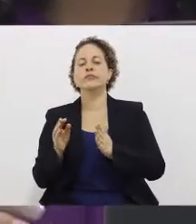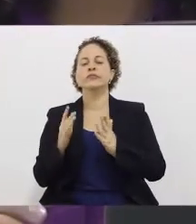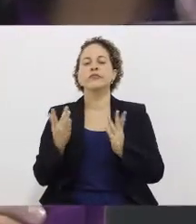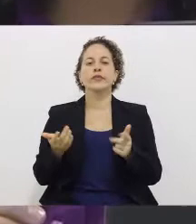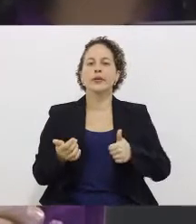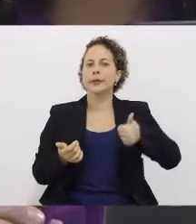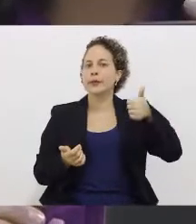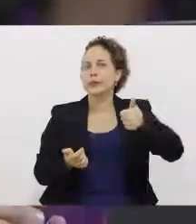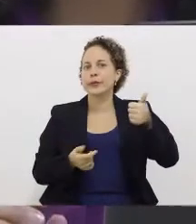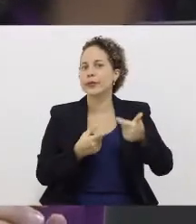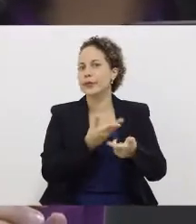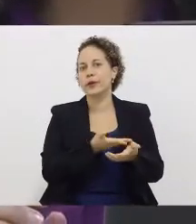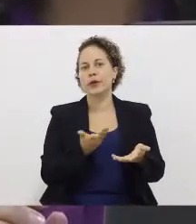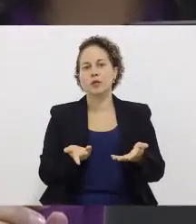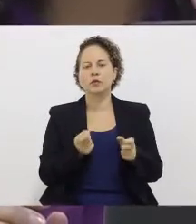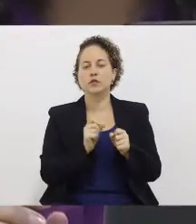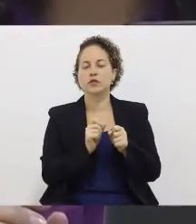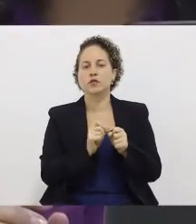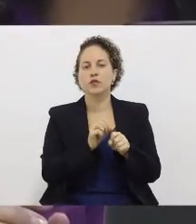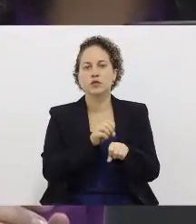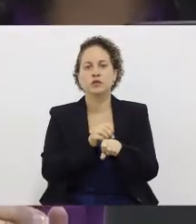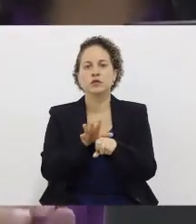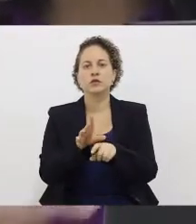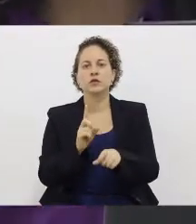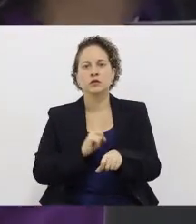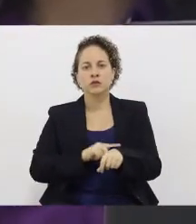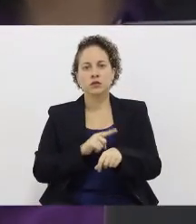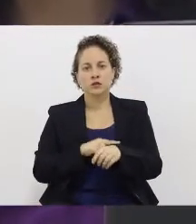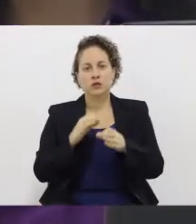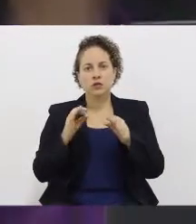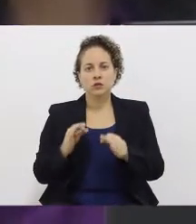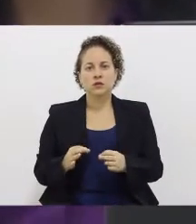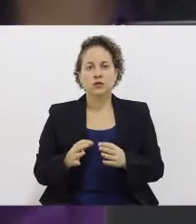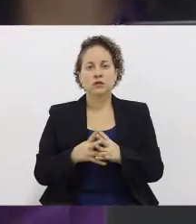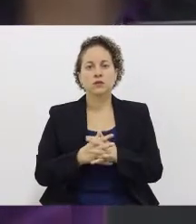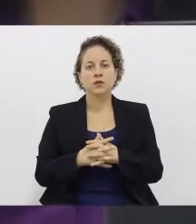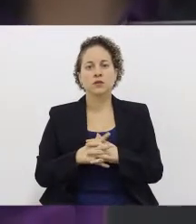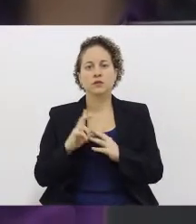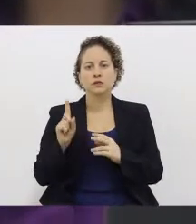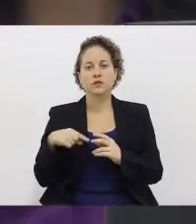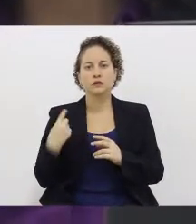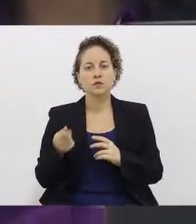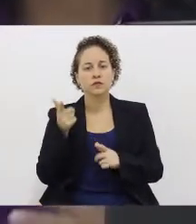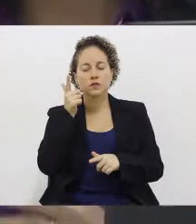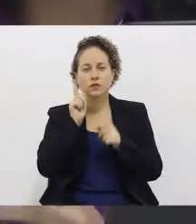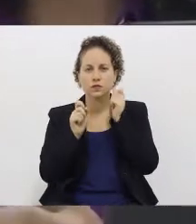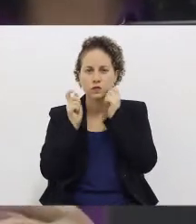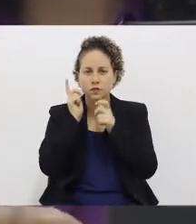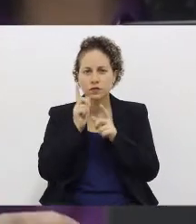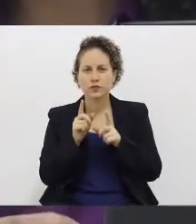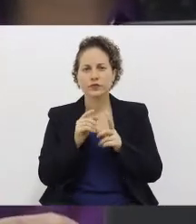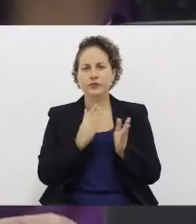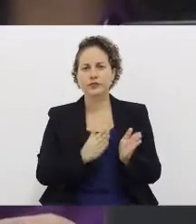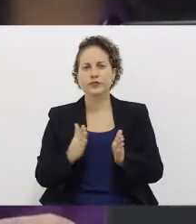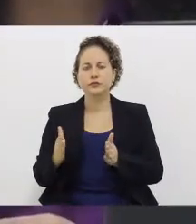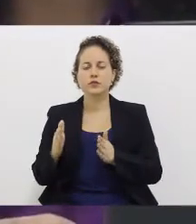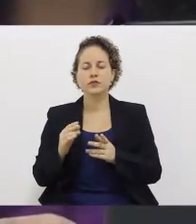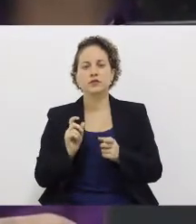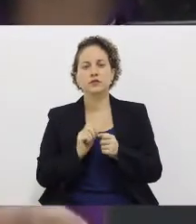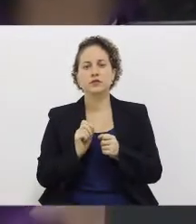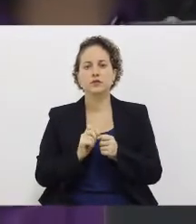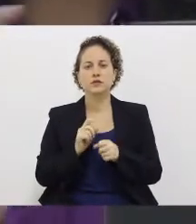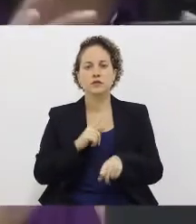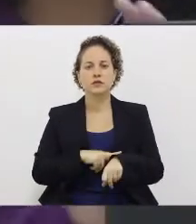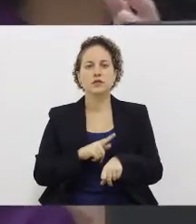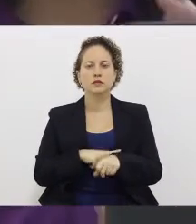que o primeiro processo consegue efetuar a entrega em determinado tempo, mas a etapa seguinte não consegue produzir nesse